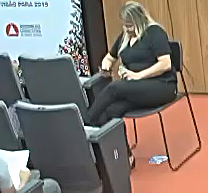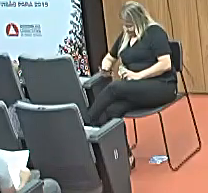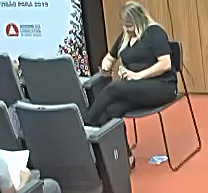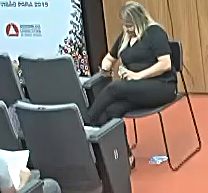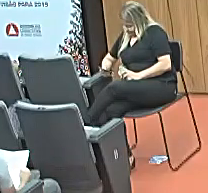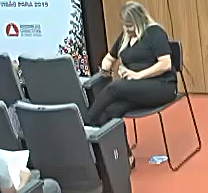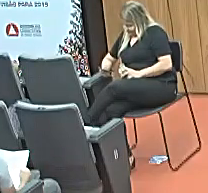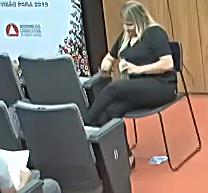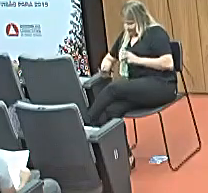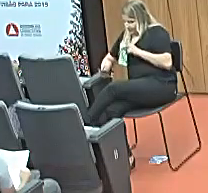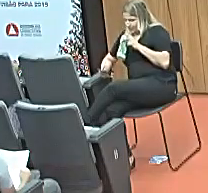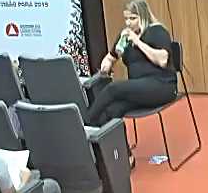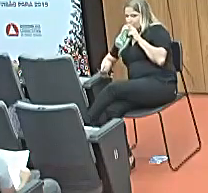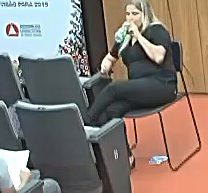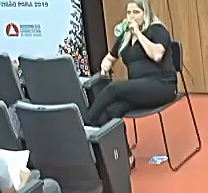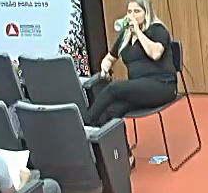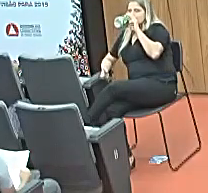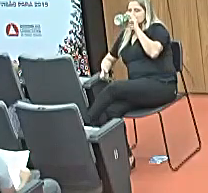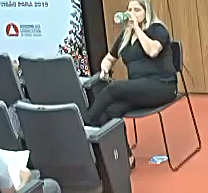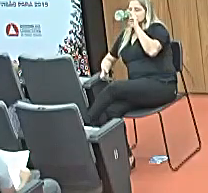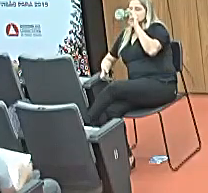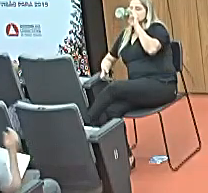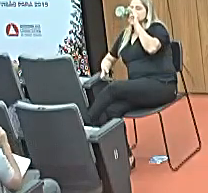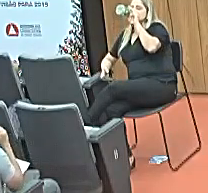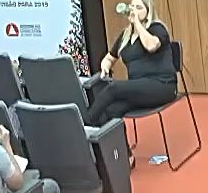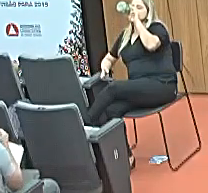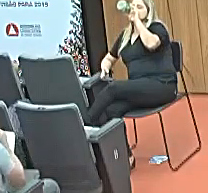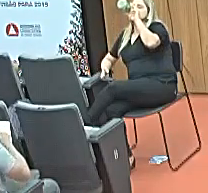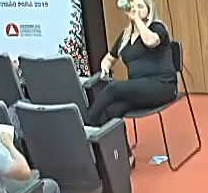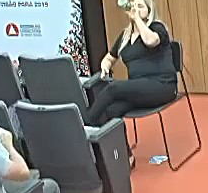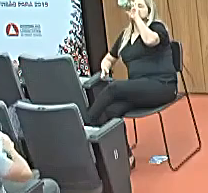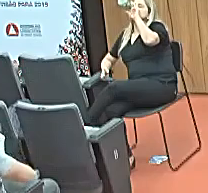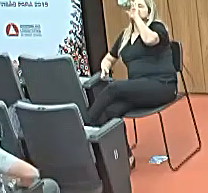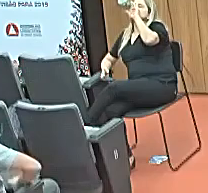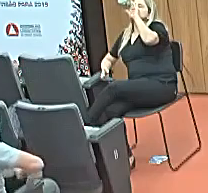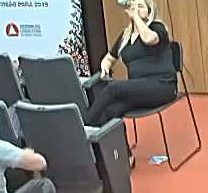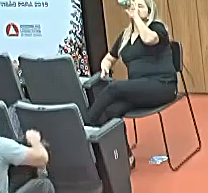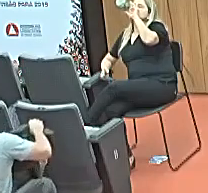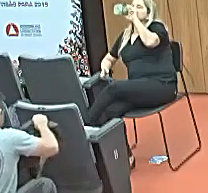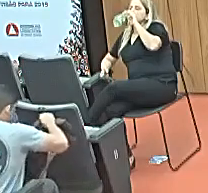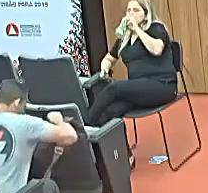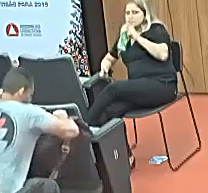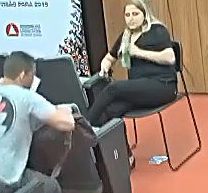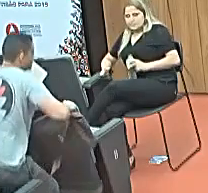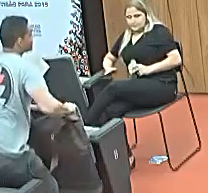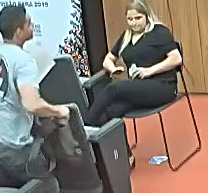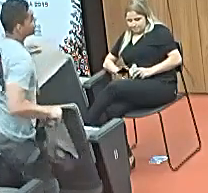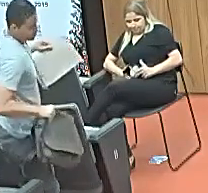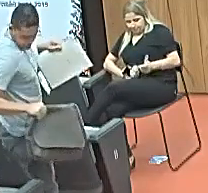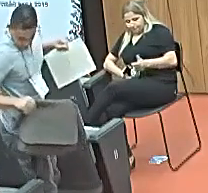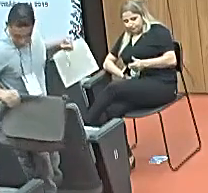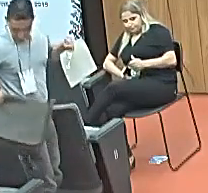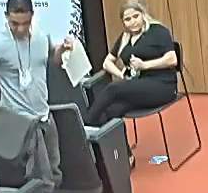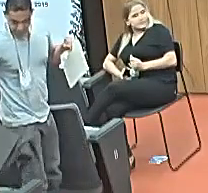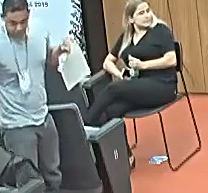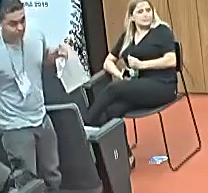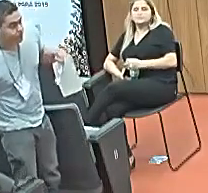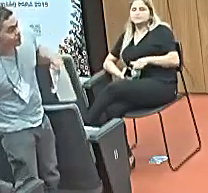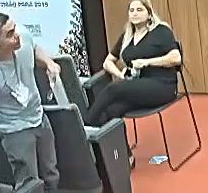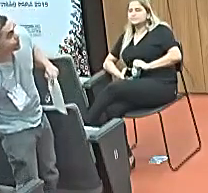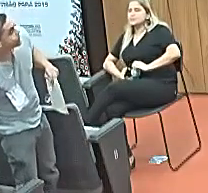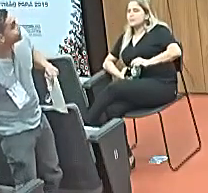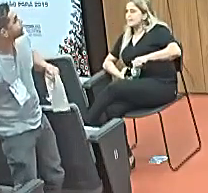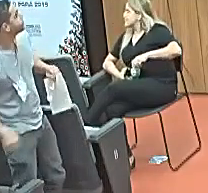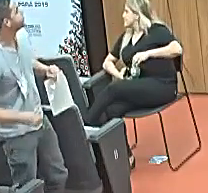a o eixo segurança pública tema infraestrutura das polícias assistência judiciária e da defesa